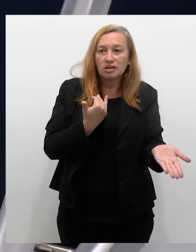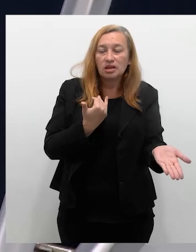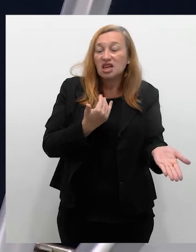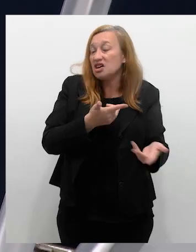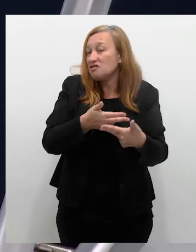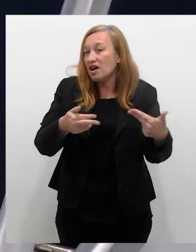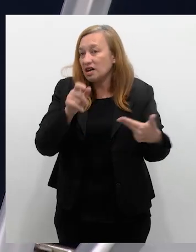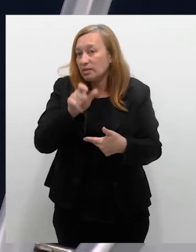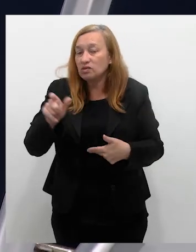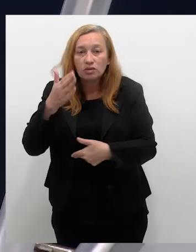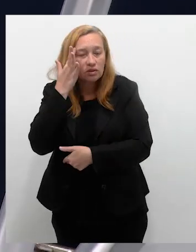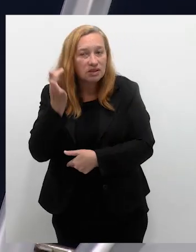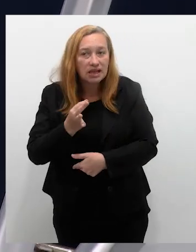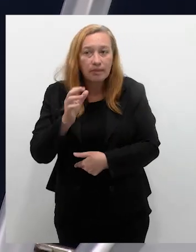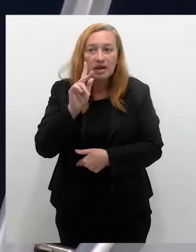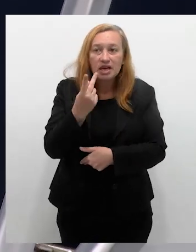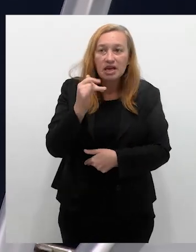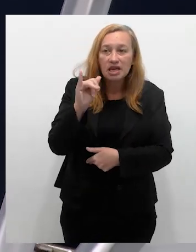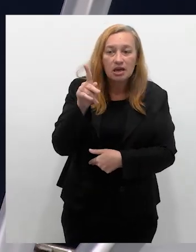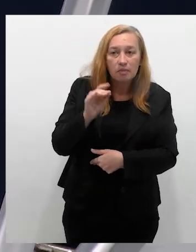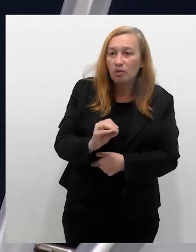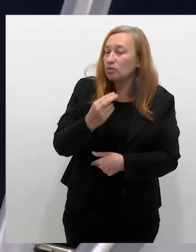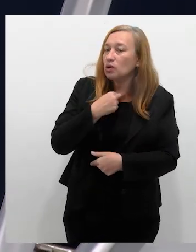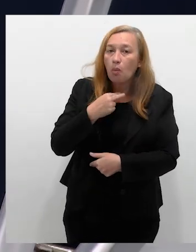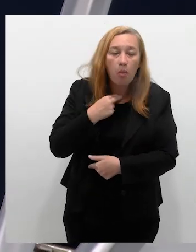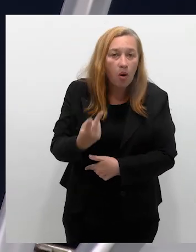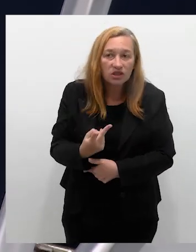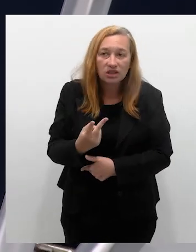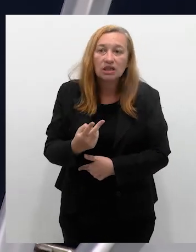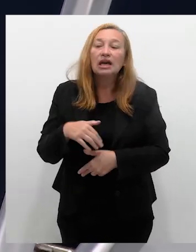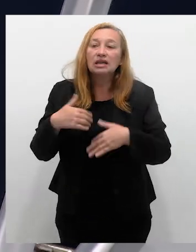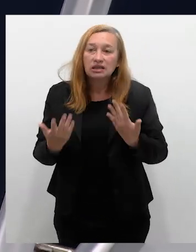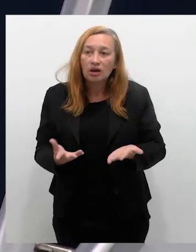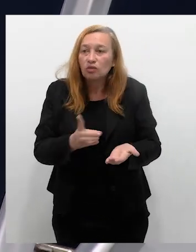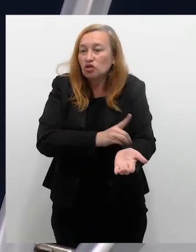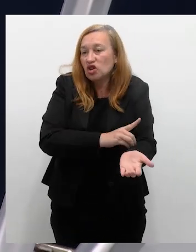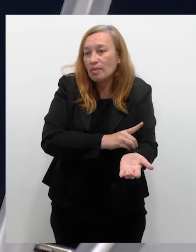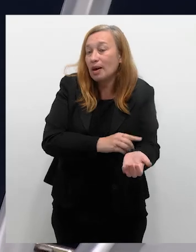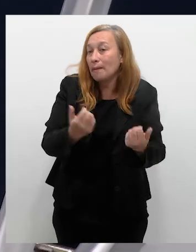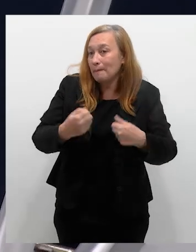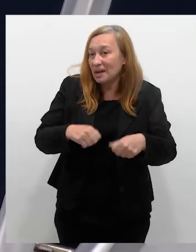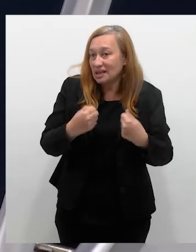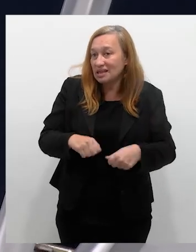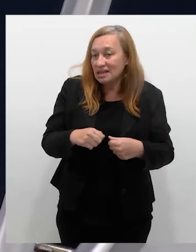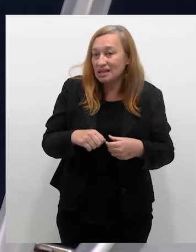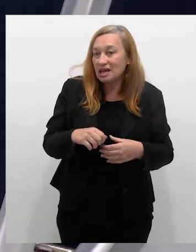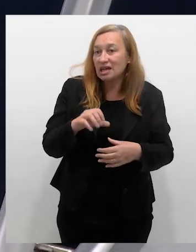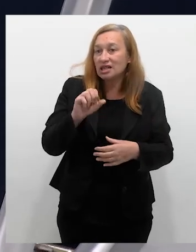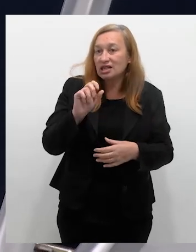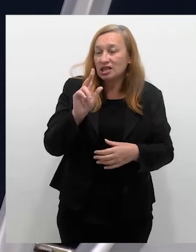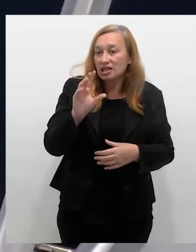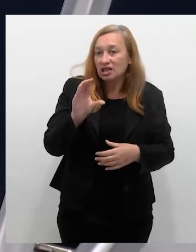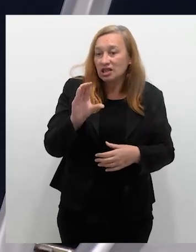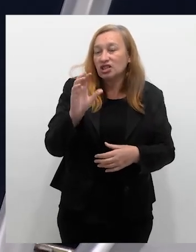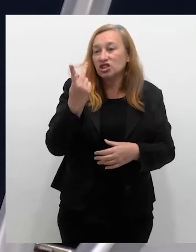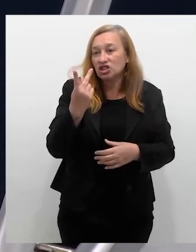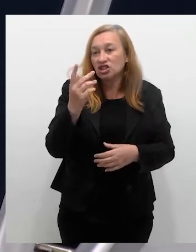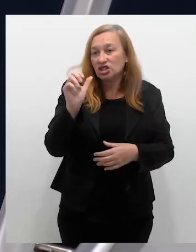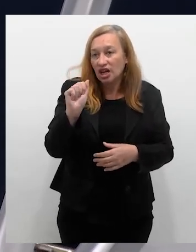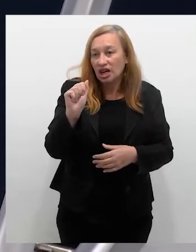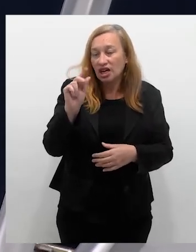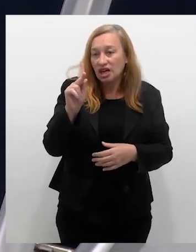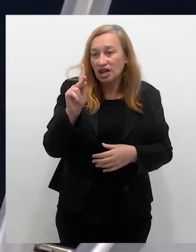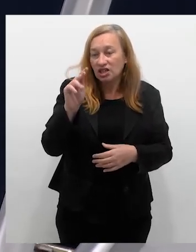pessoas não sabem disso. Que a hipo, você não pode ter uma hipo. Então, o diabético, ele tem que andar com um sachê de açúcar na bolsa,